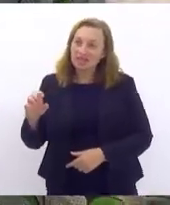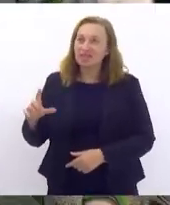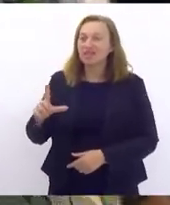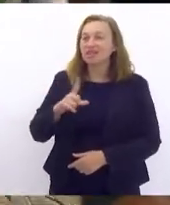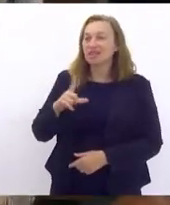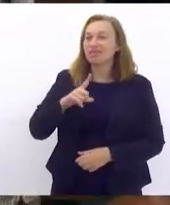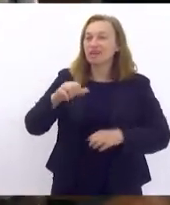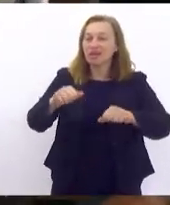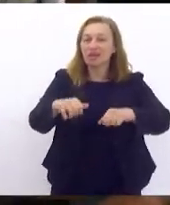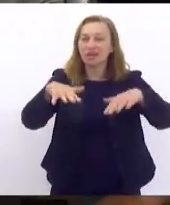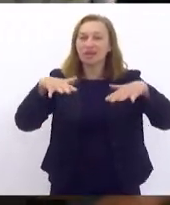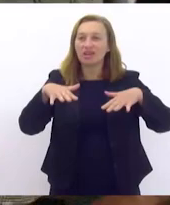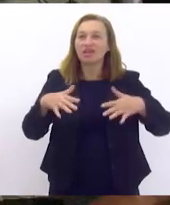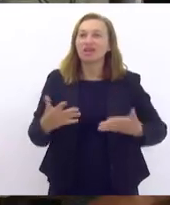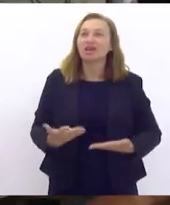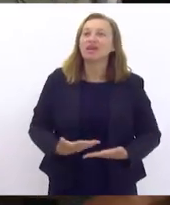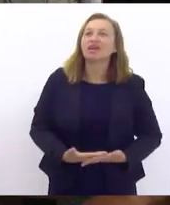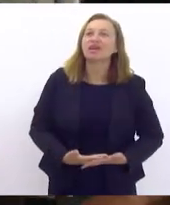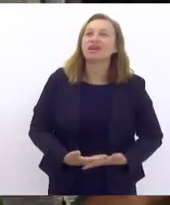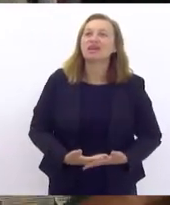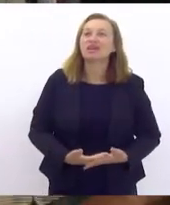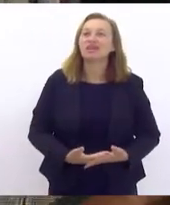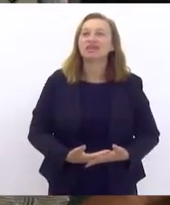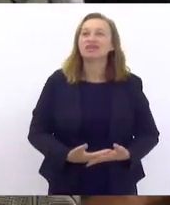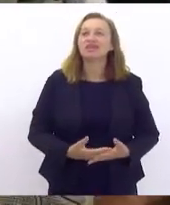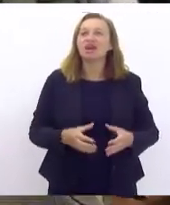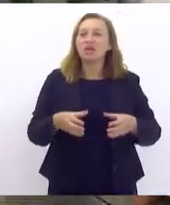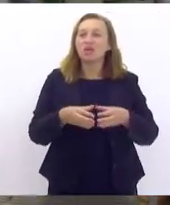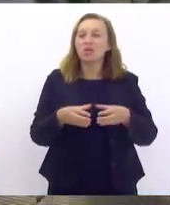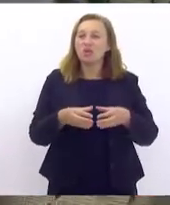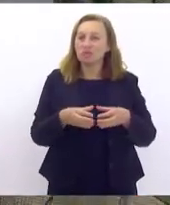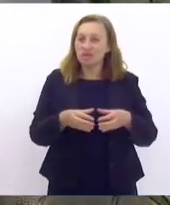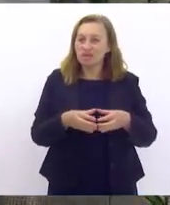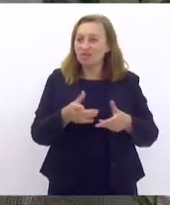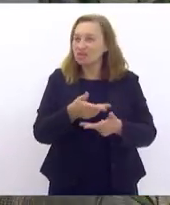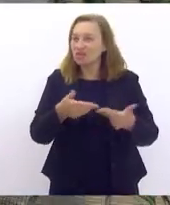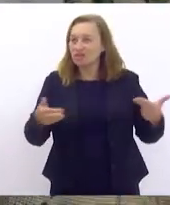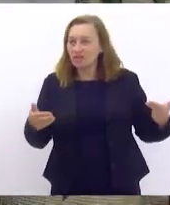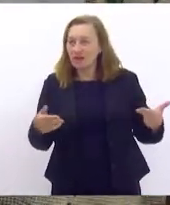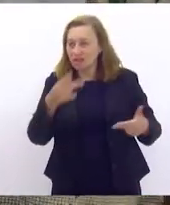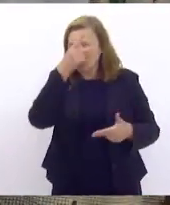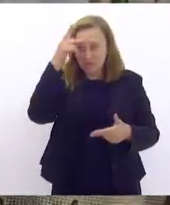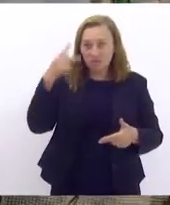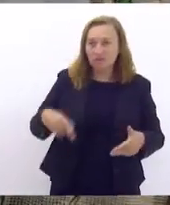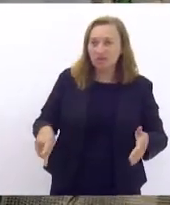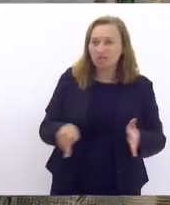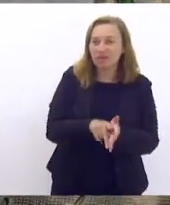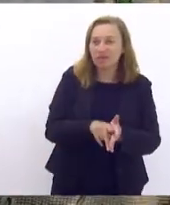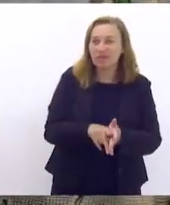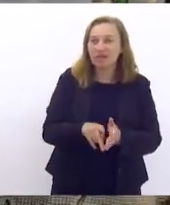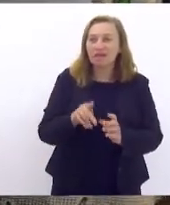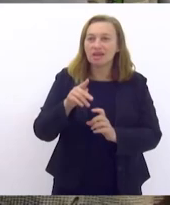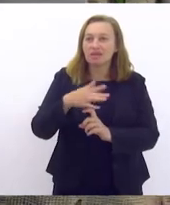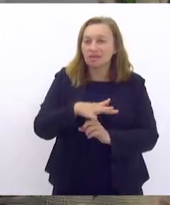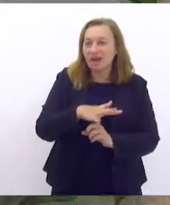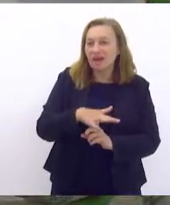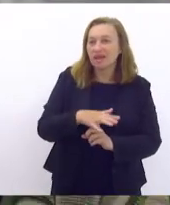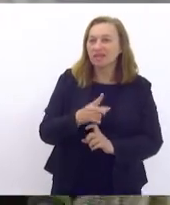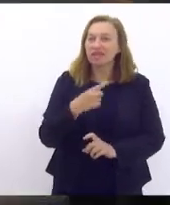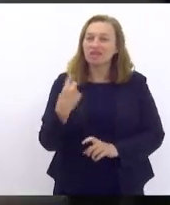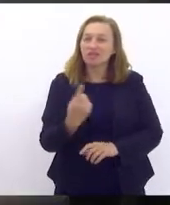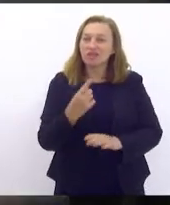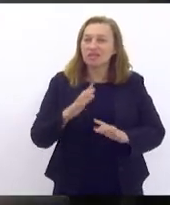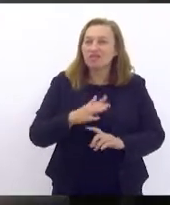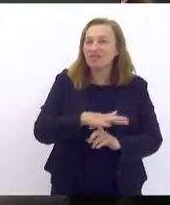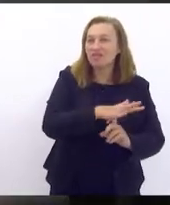na galeria com a comissão e vários membros, vários barraqueiros da nossa